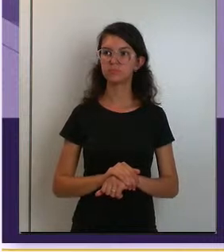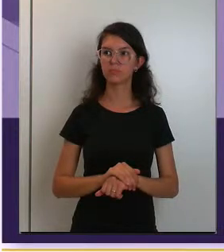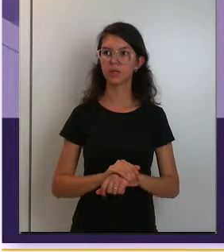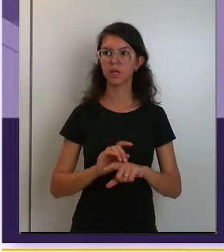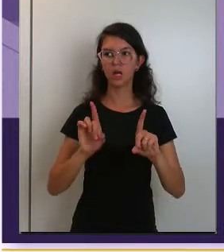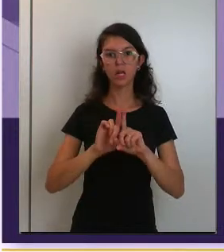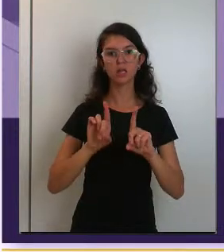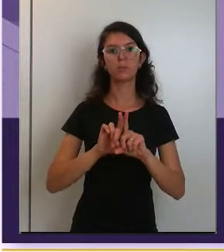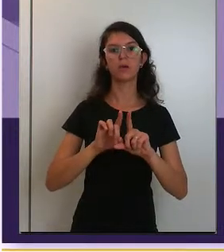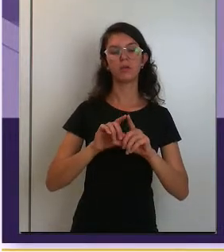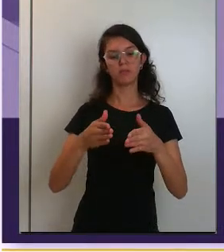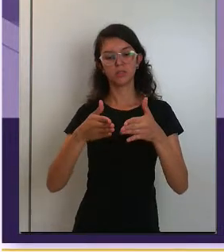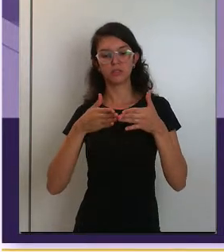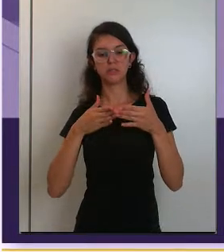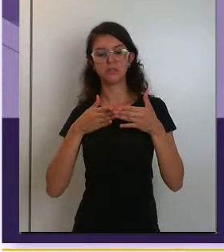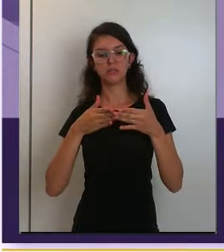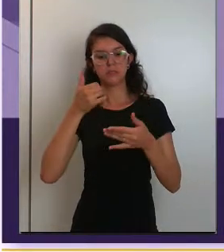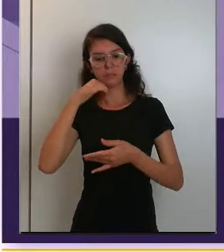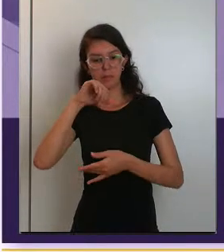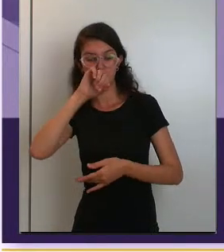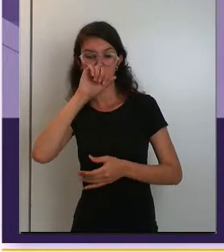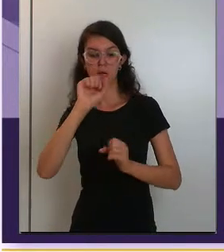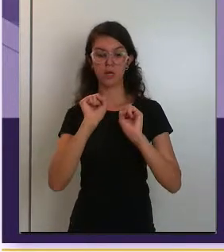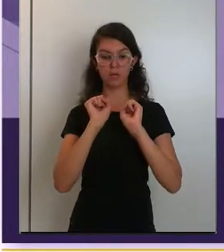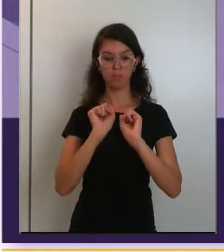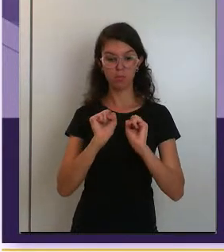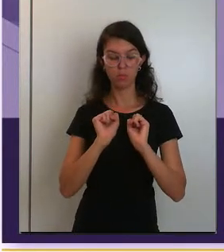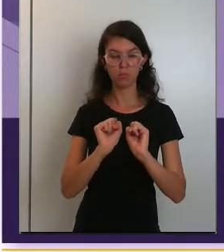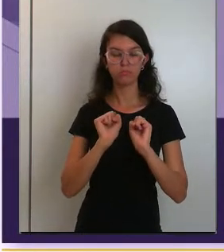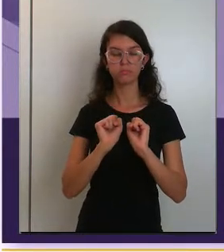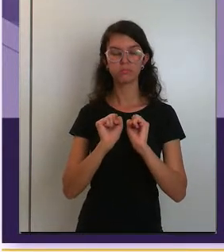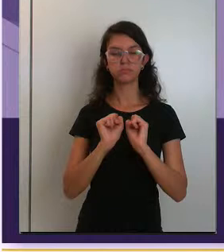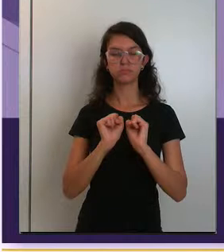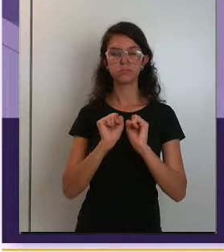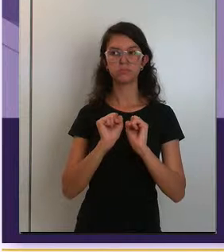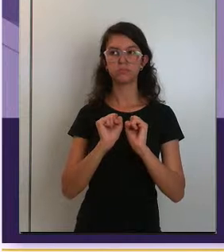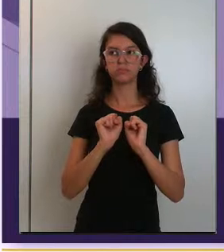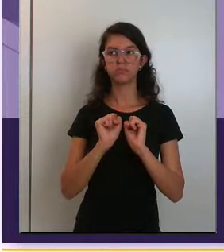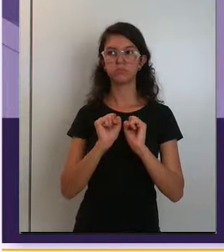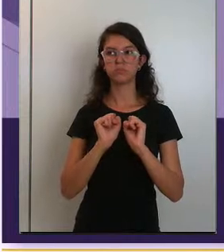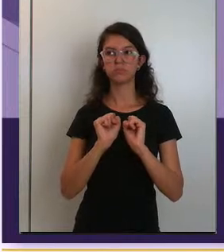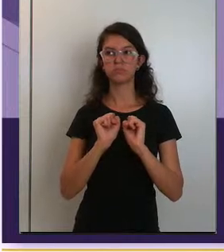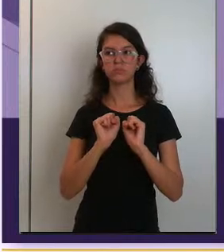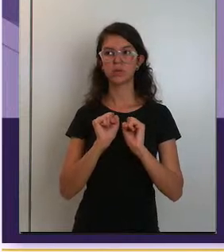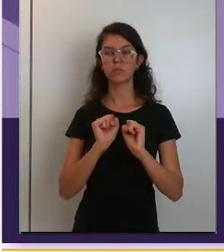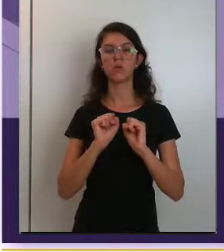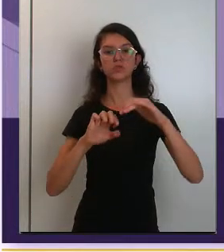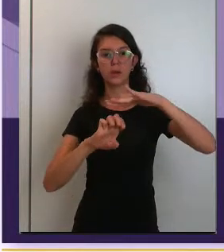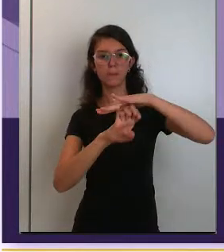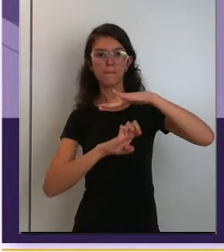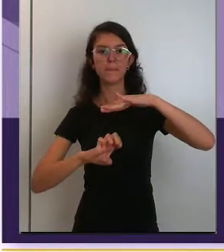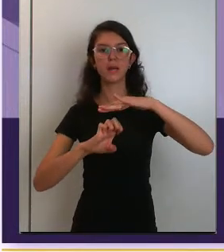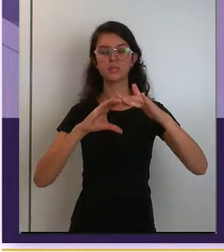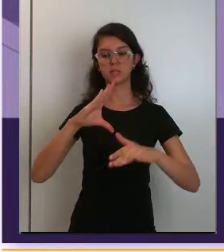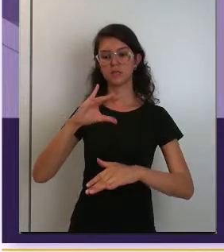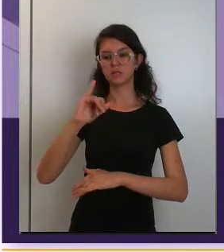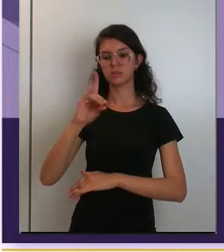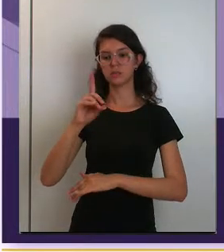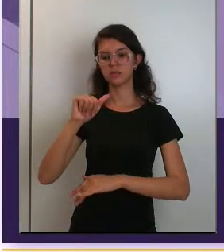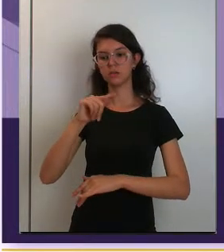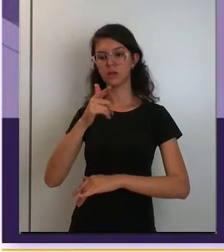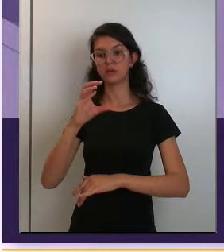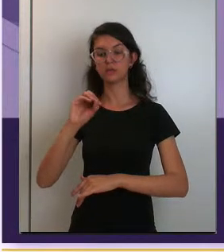licença maternidade daquelas empresas que podem adotar a empresa cidadã, né, estendendo a